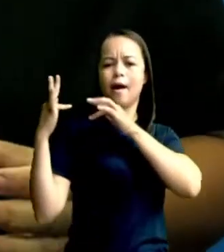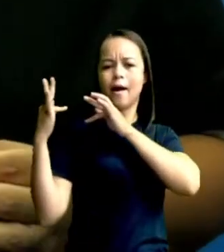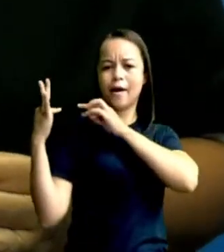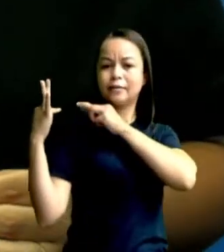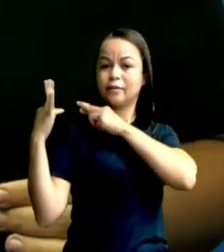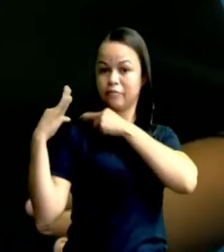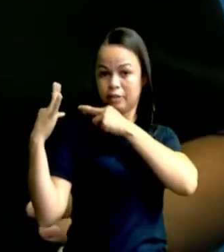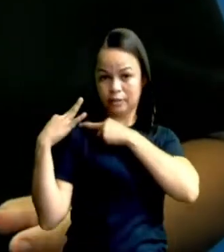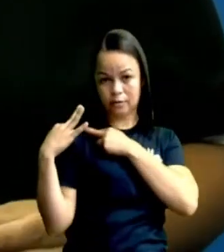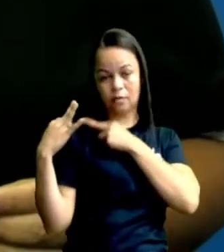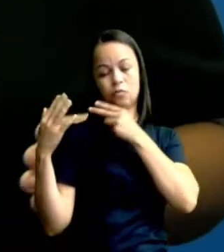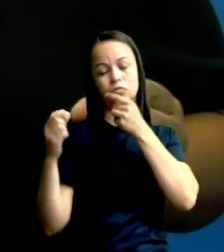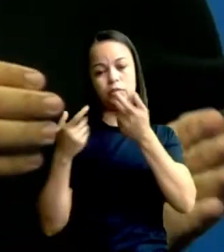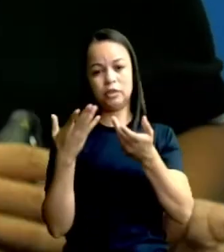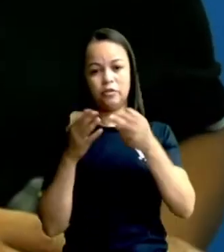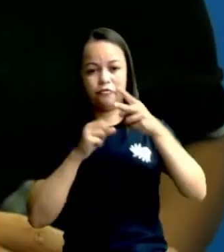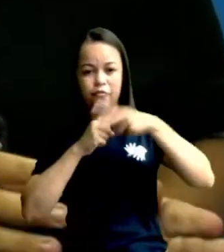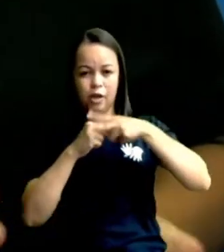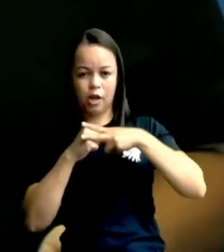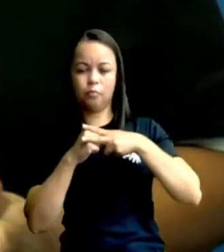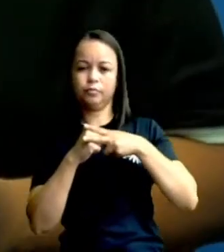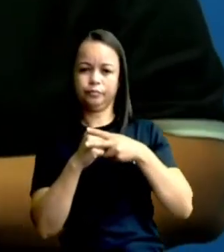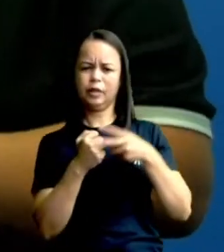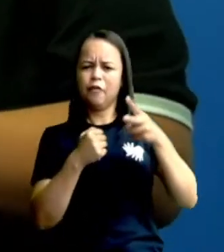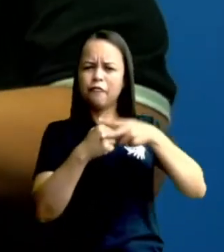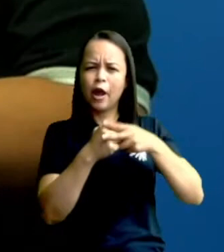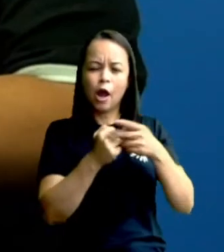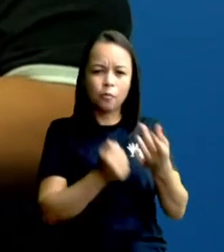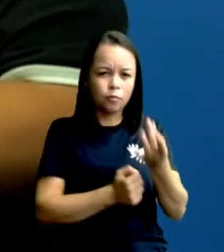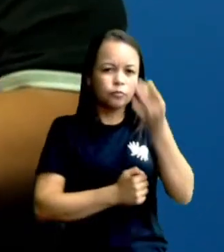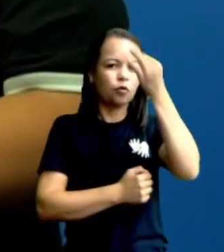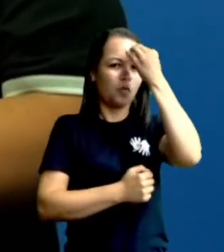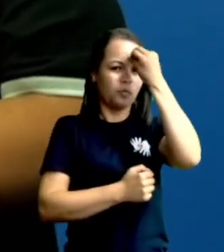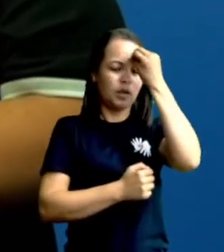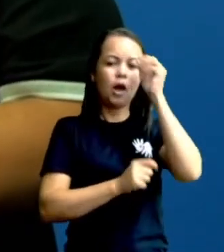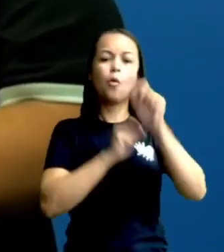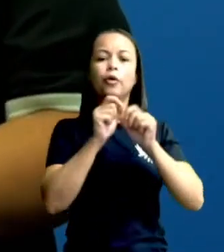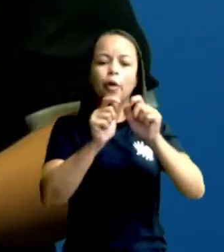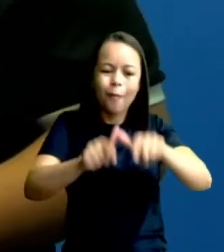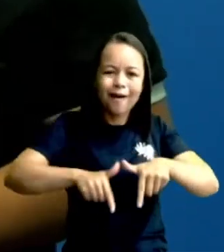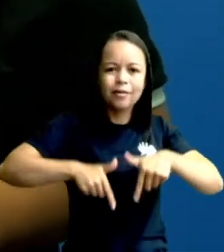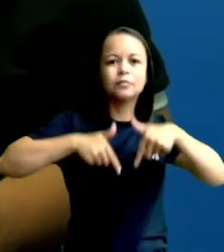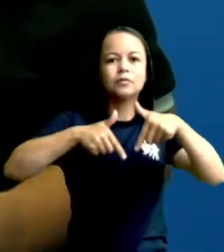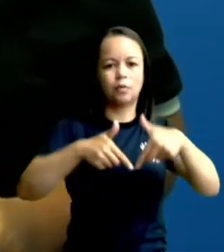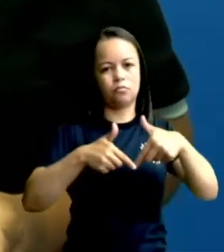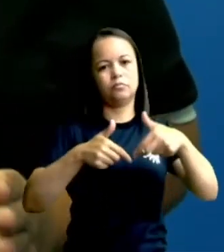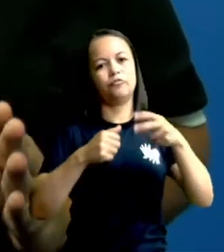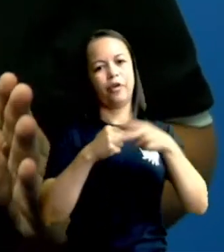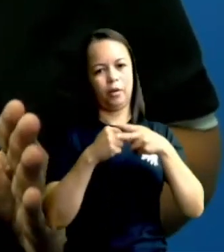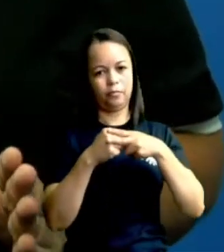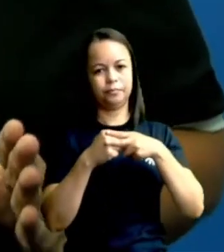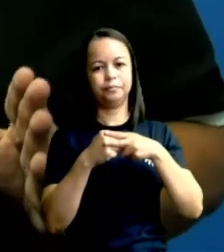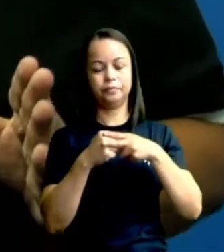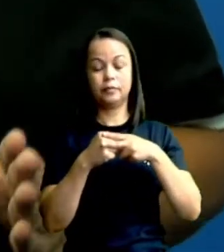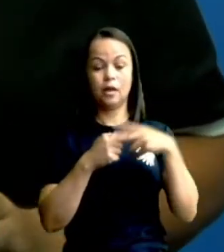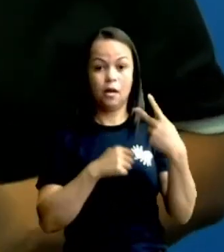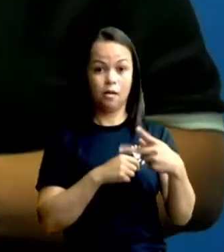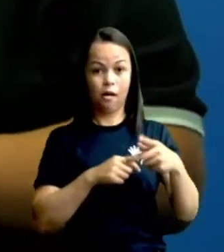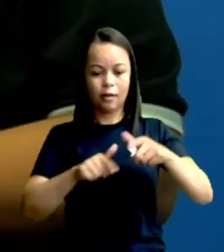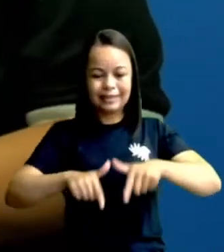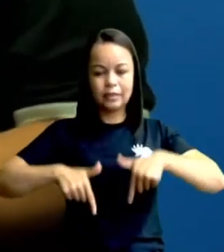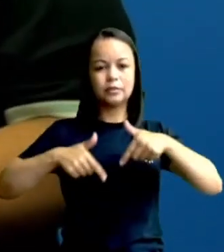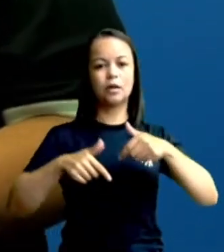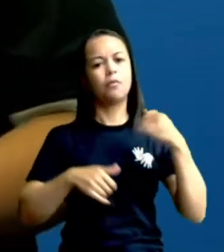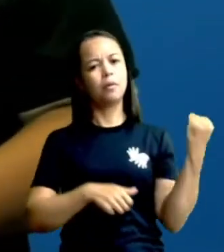grafar, bem essa parte. Verbo é uma ação, tá bom, gente? Aqui, essa ação vai ser